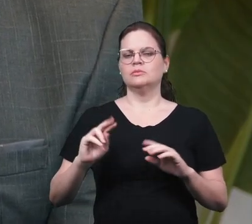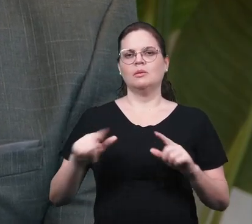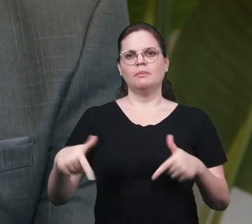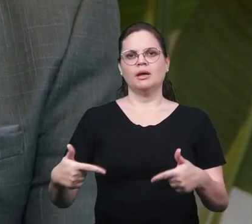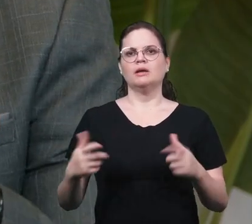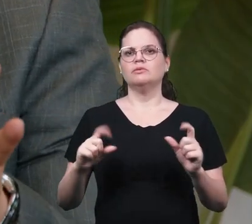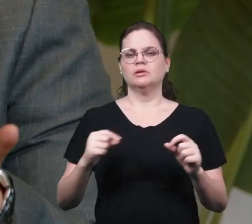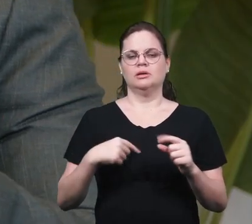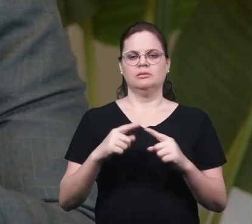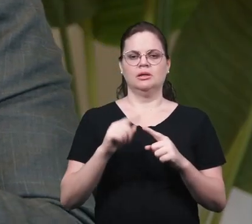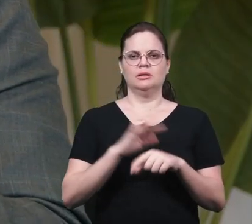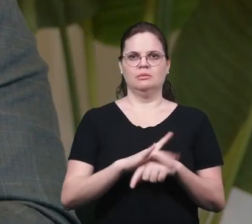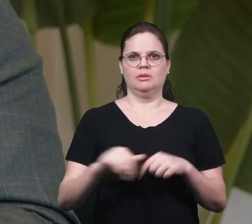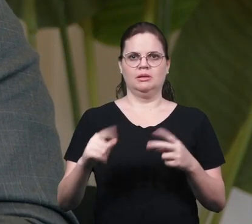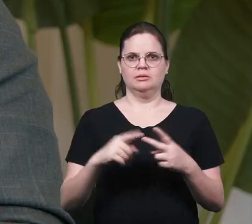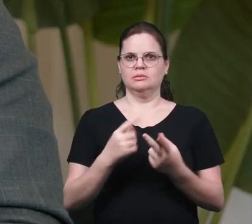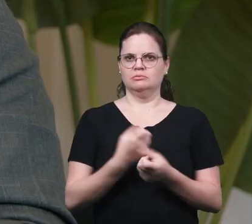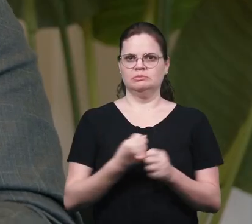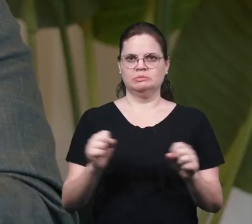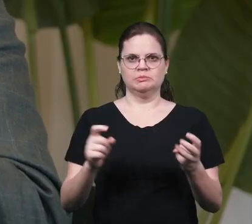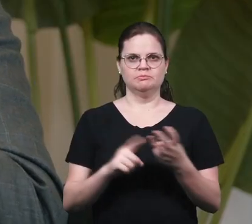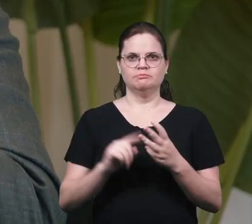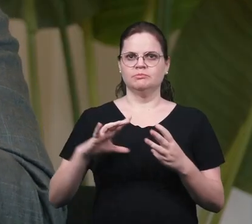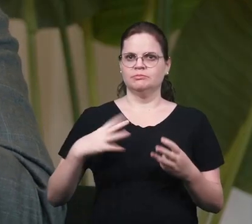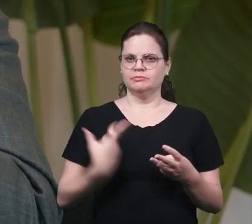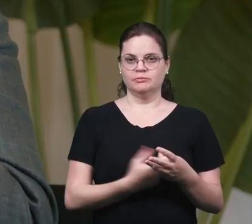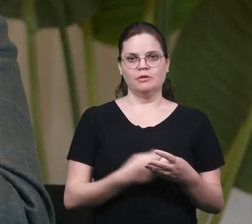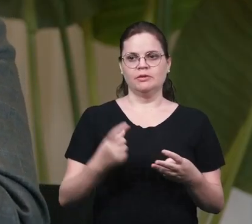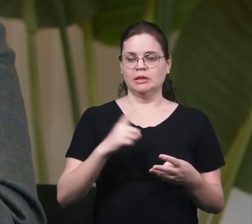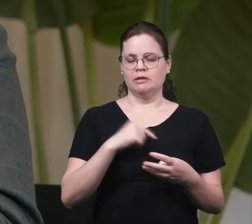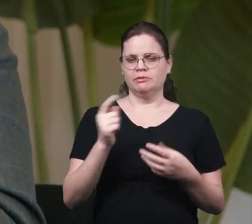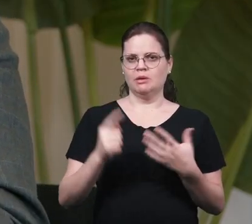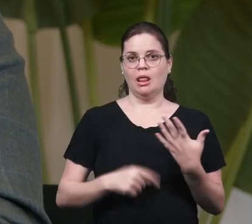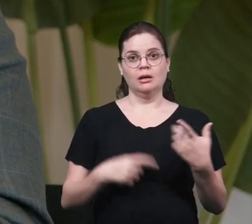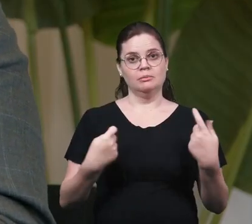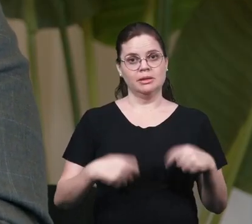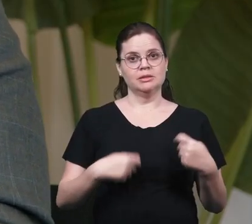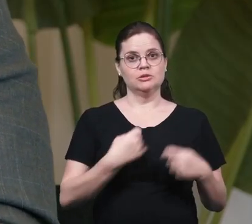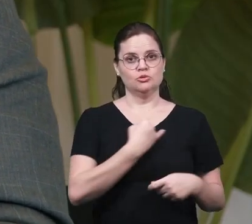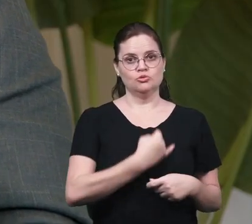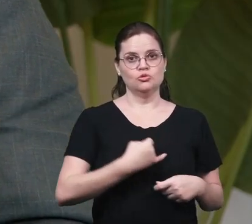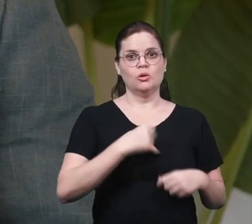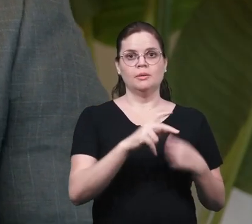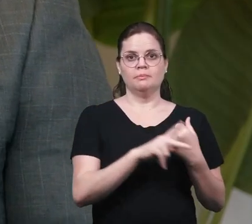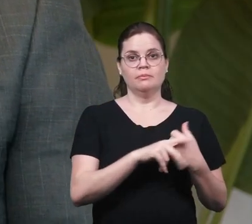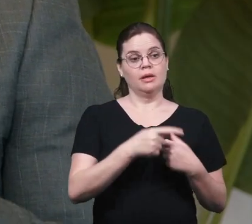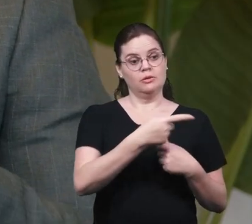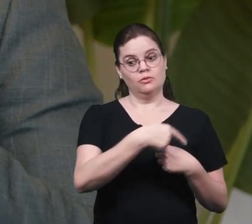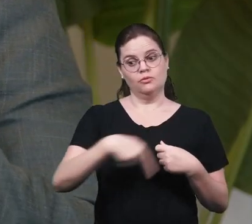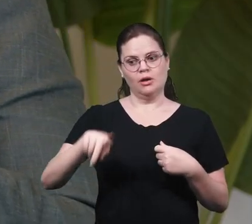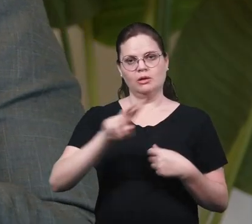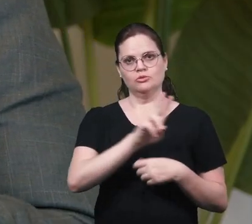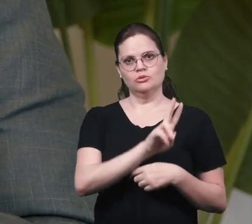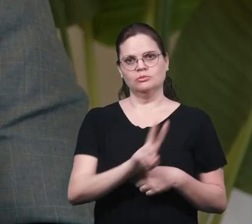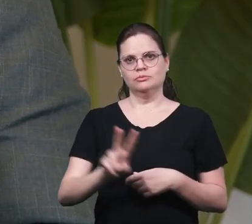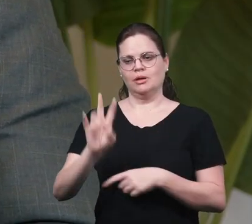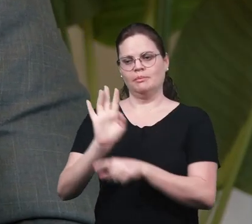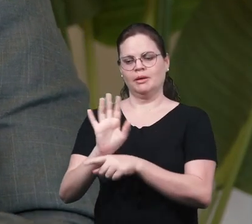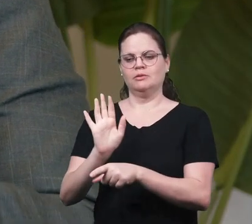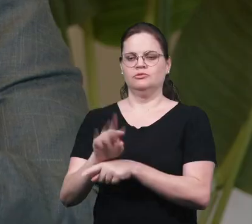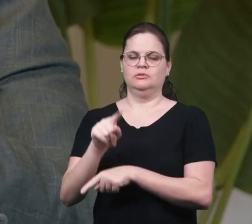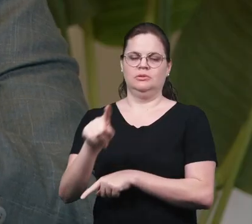libertações, salvação em Samaria, foram tamanhas que foi necessário que Pedro e João pudessem auxiliar, e eles foram a